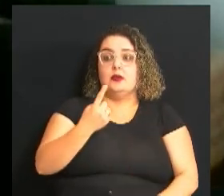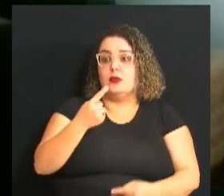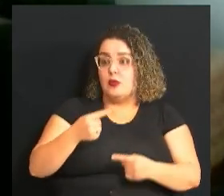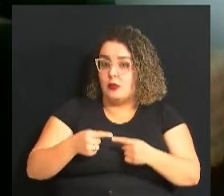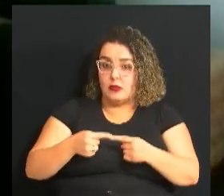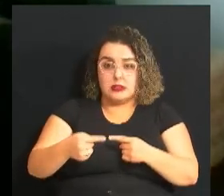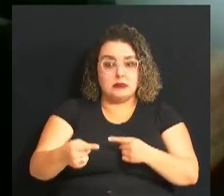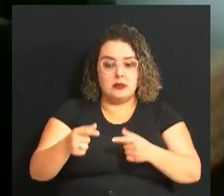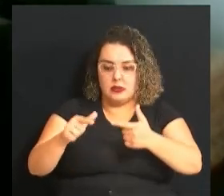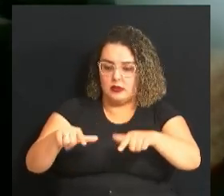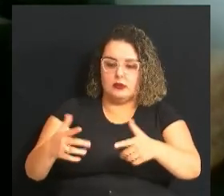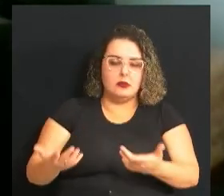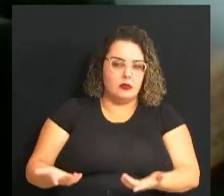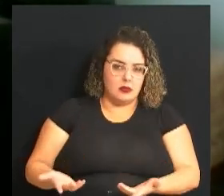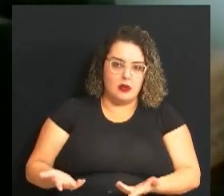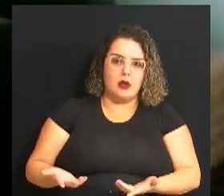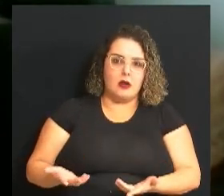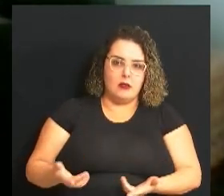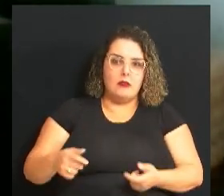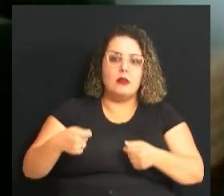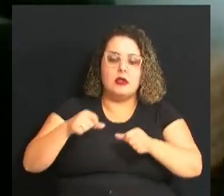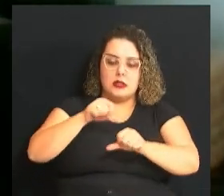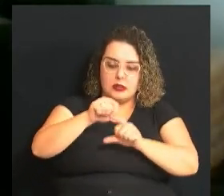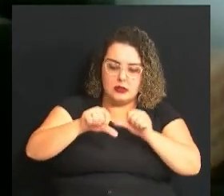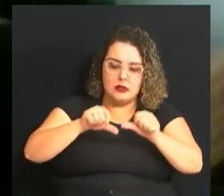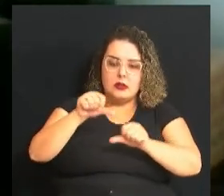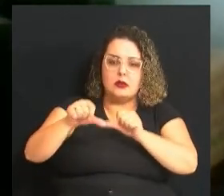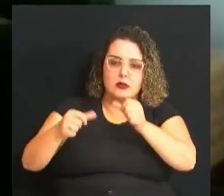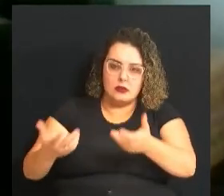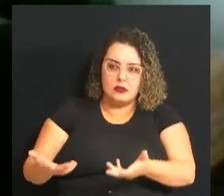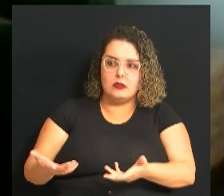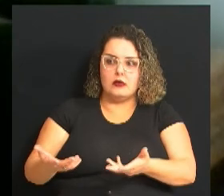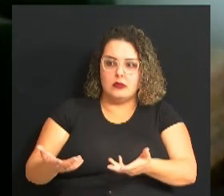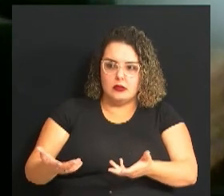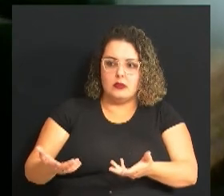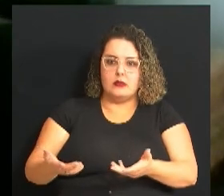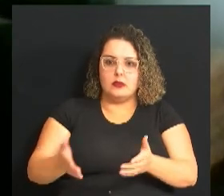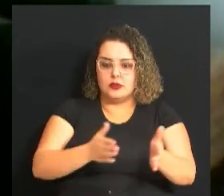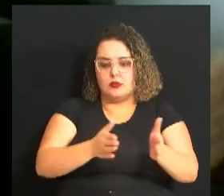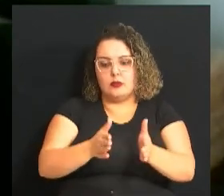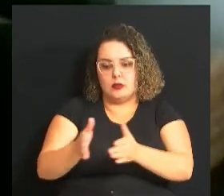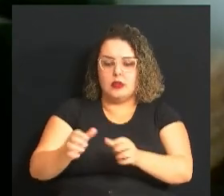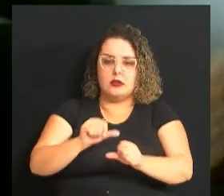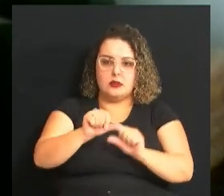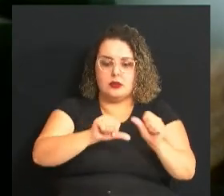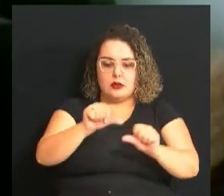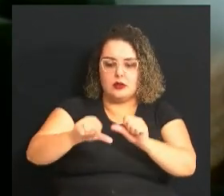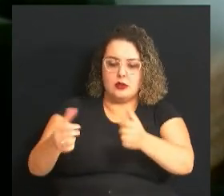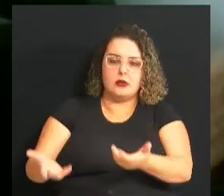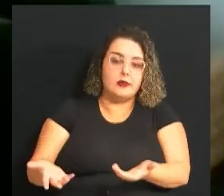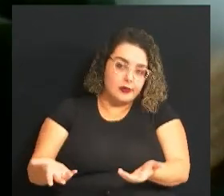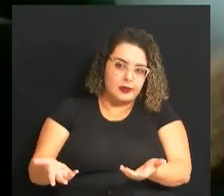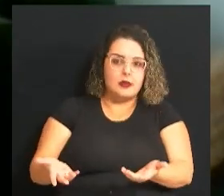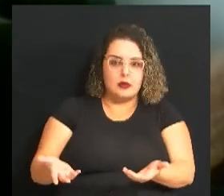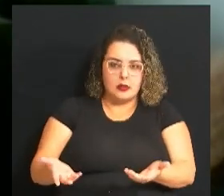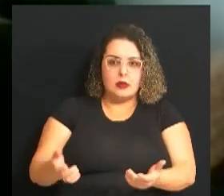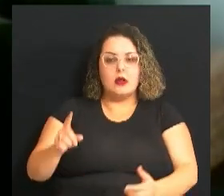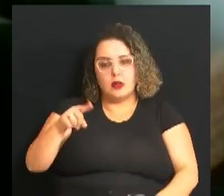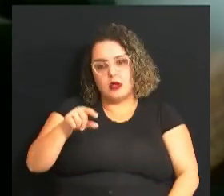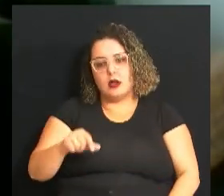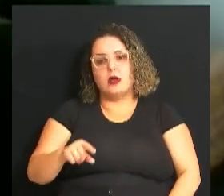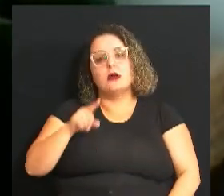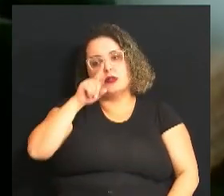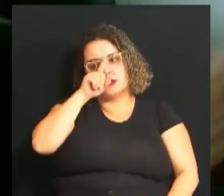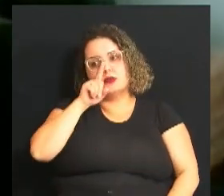local. Você tem que desprezar essa bucha de tempo em tempo. Senão, ela acaba sendo um fator de risco